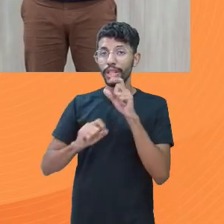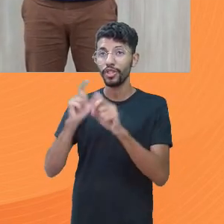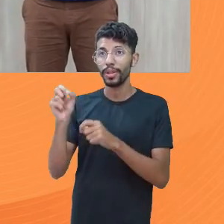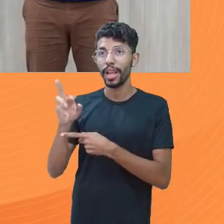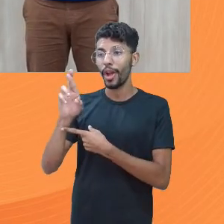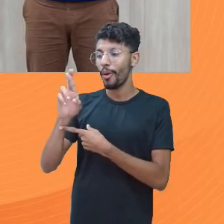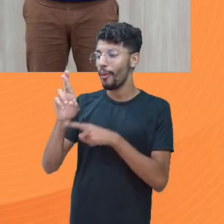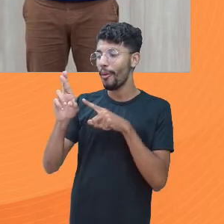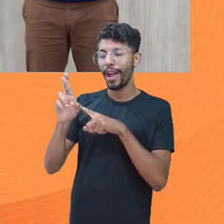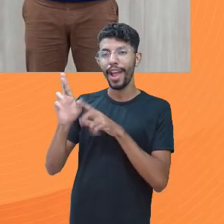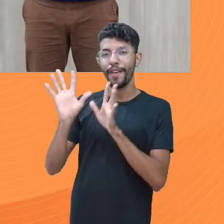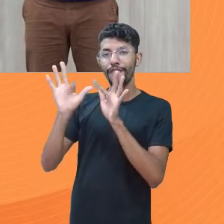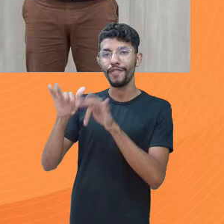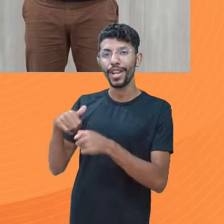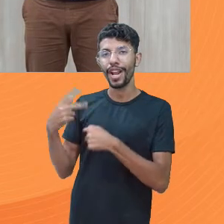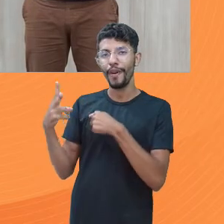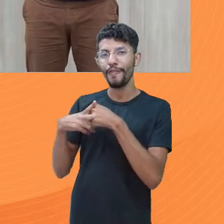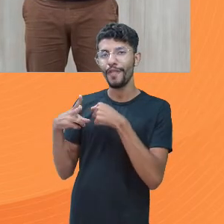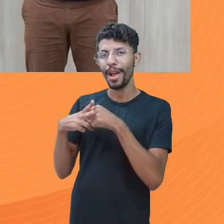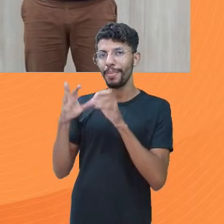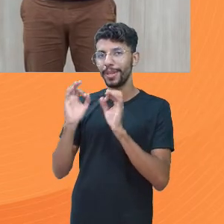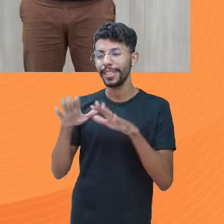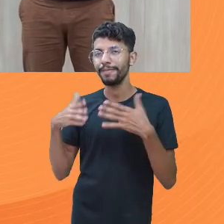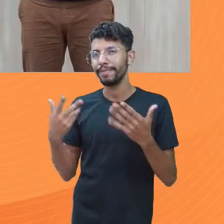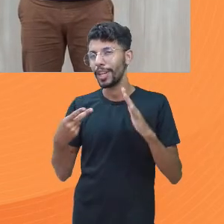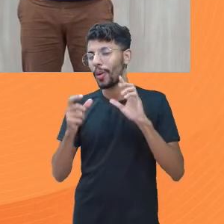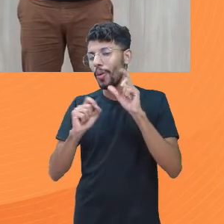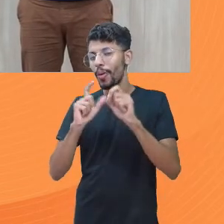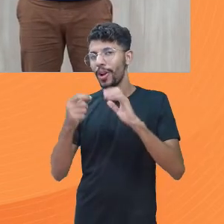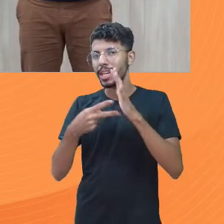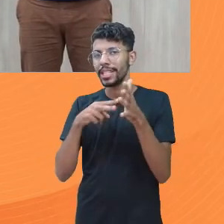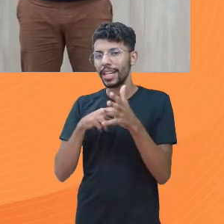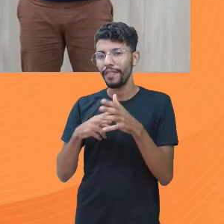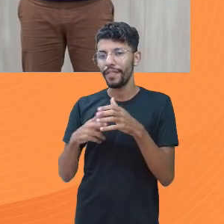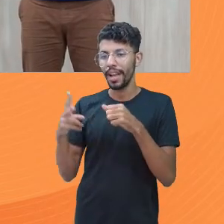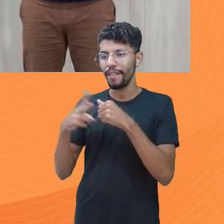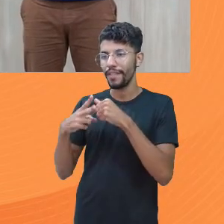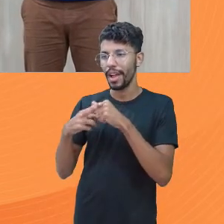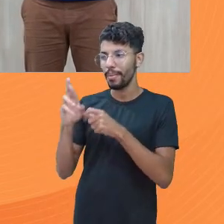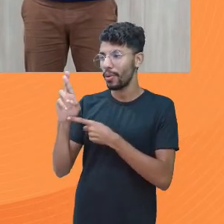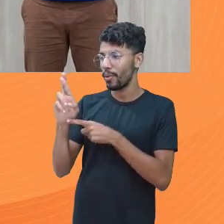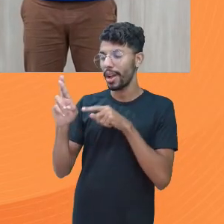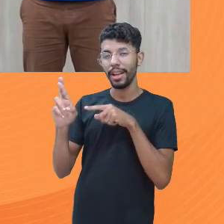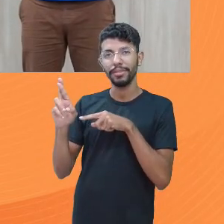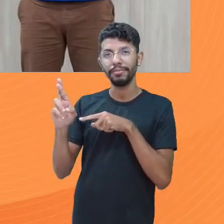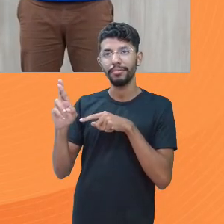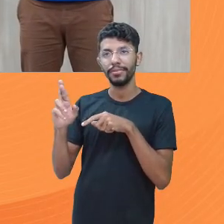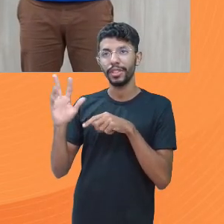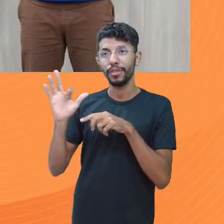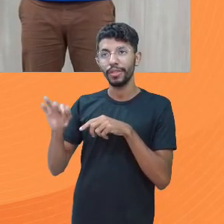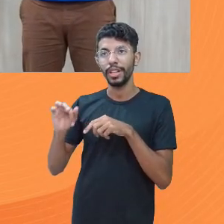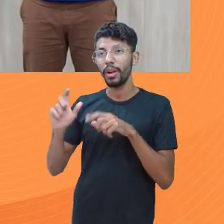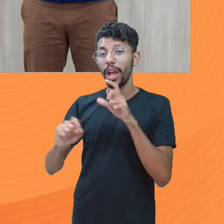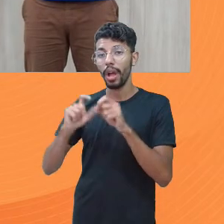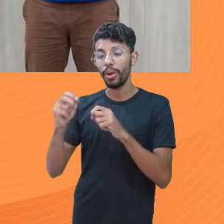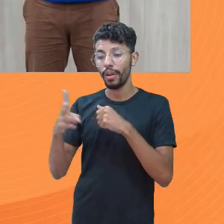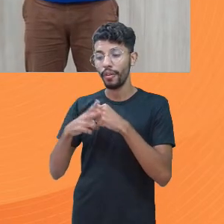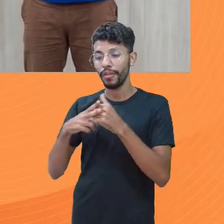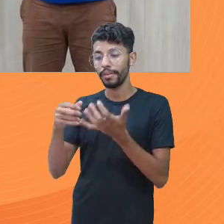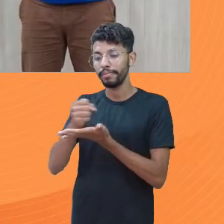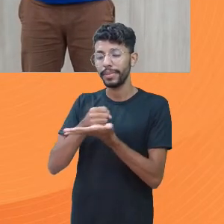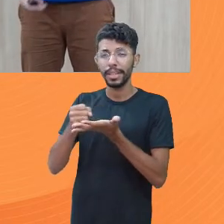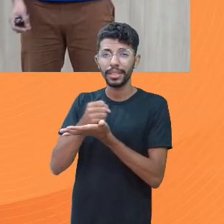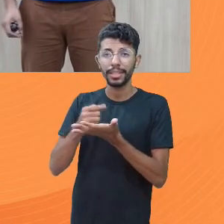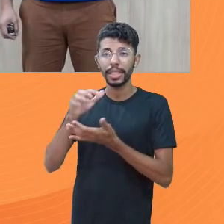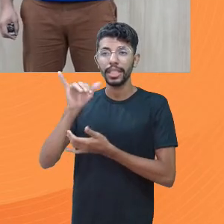no final do verbo. Ou seja, o que significa o verbo com o Rzinho? Significa o verbo na forma básica dele, que é chamado de forma